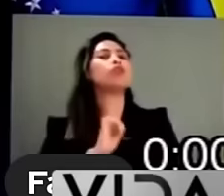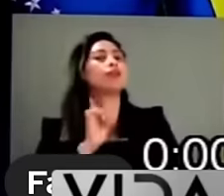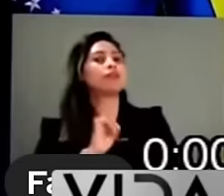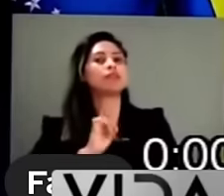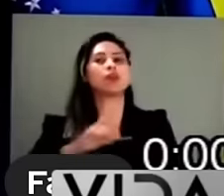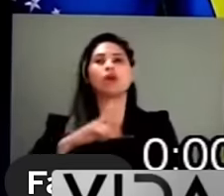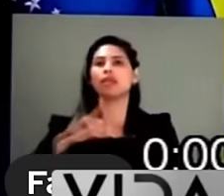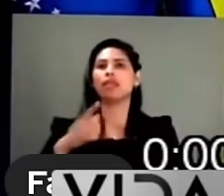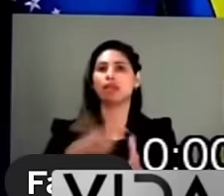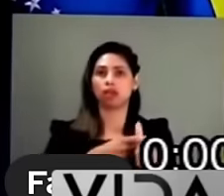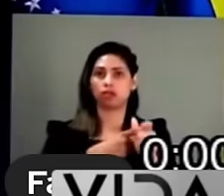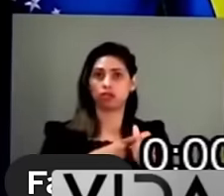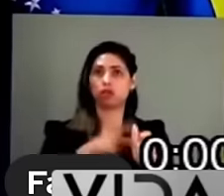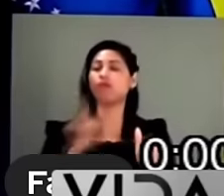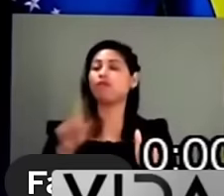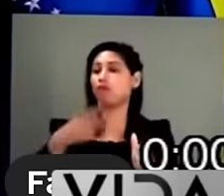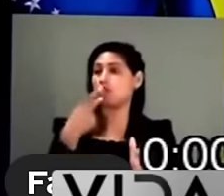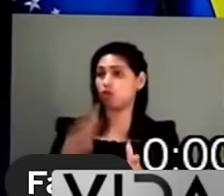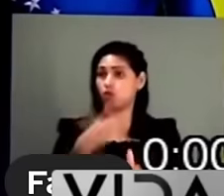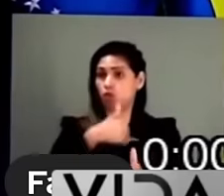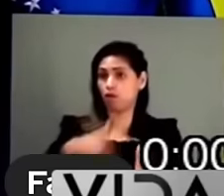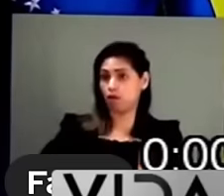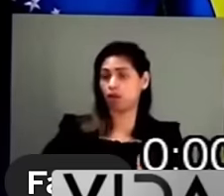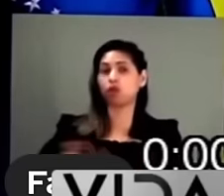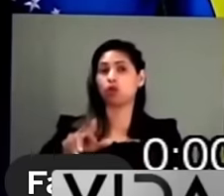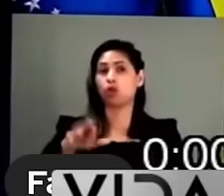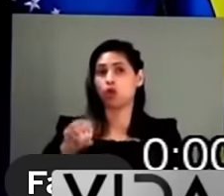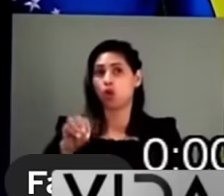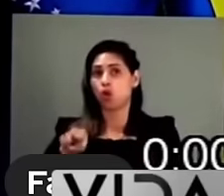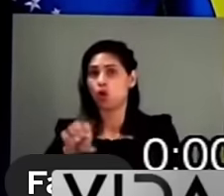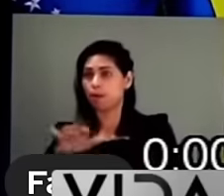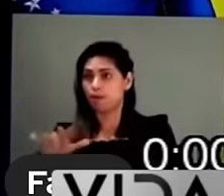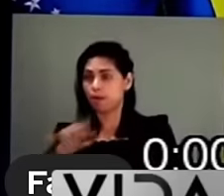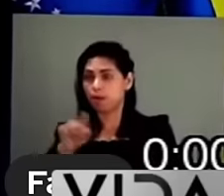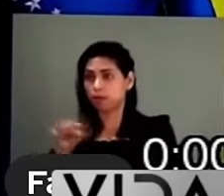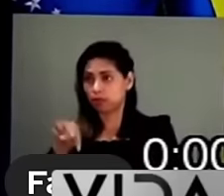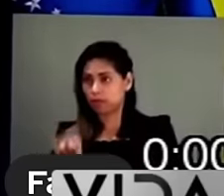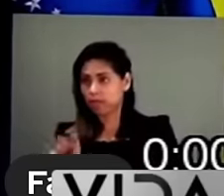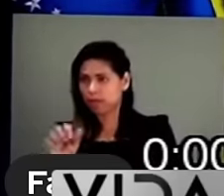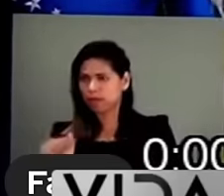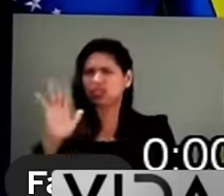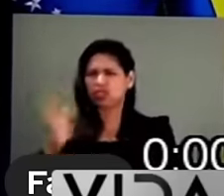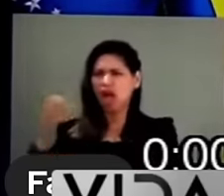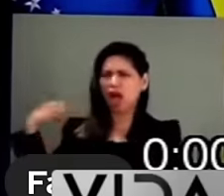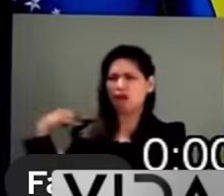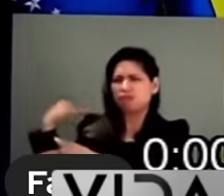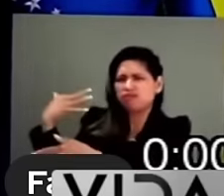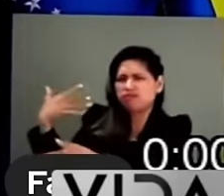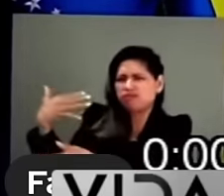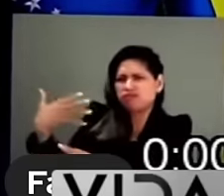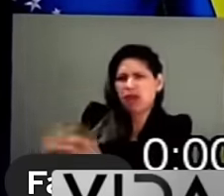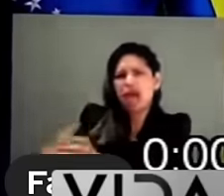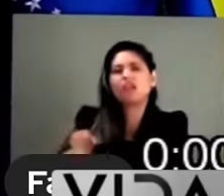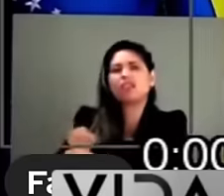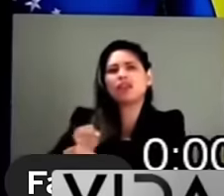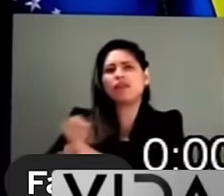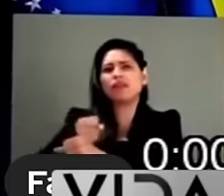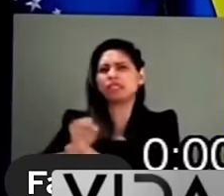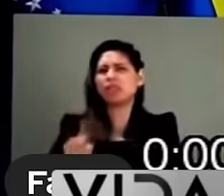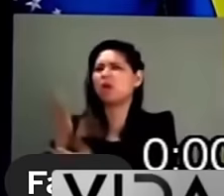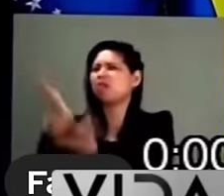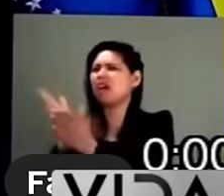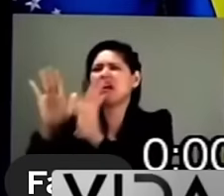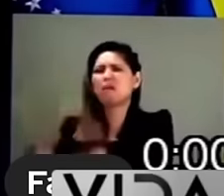que agora foi que é do governador Romeu Zema, mas ela vem desde 1998, que vários governadores passaram lá e acabaram com Minas